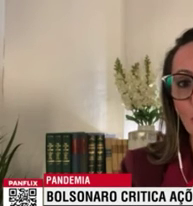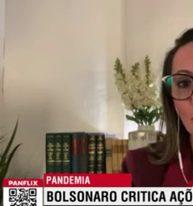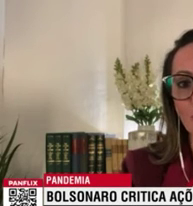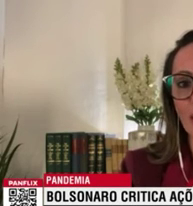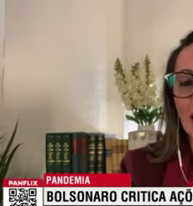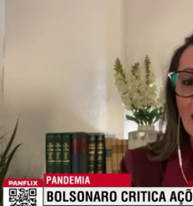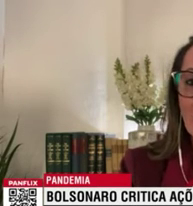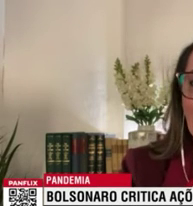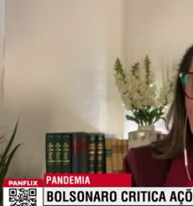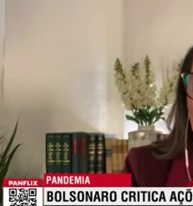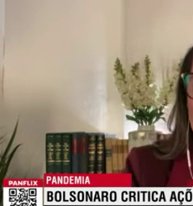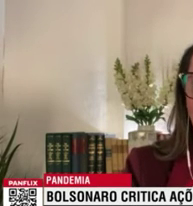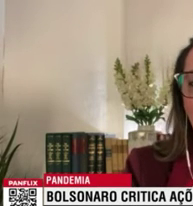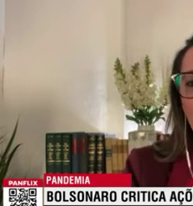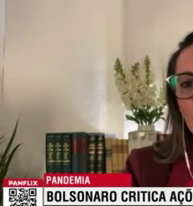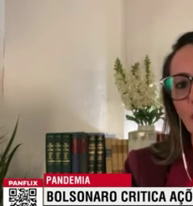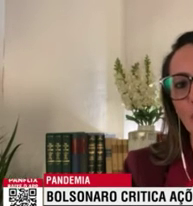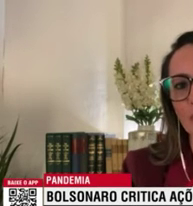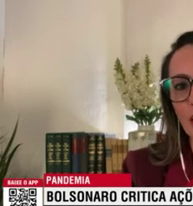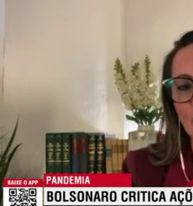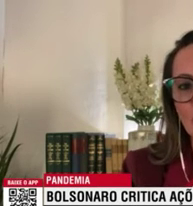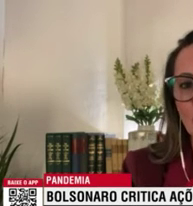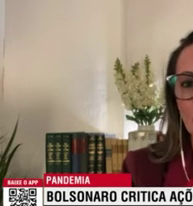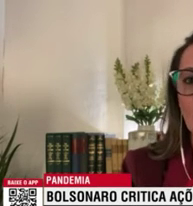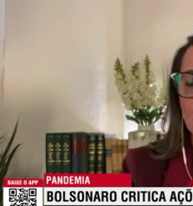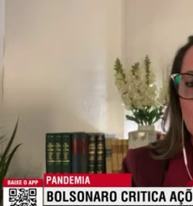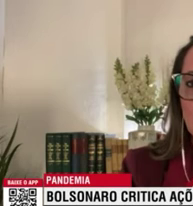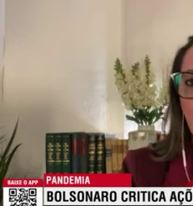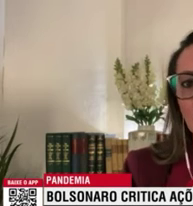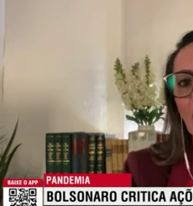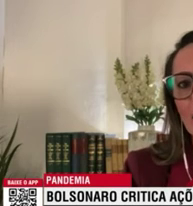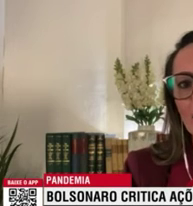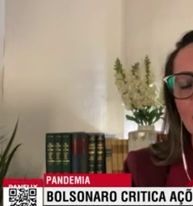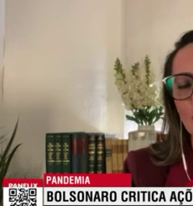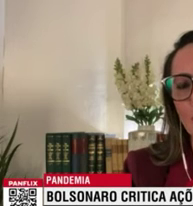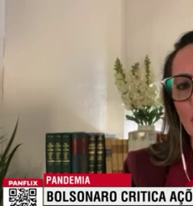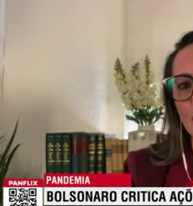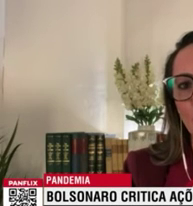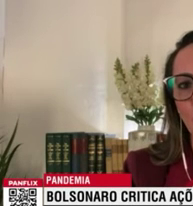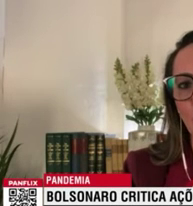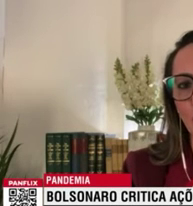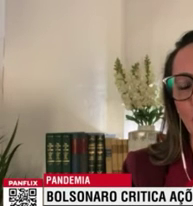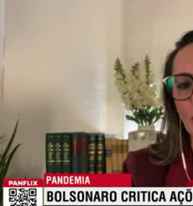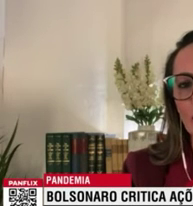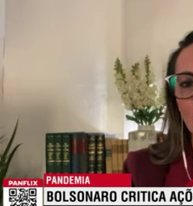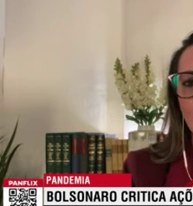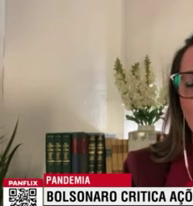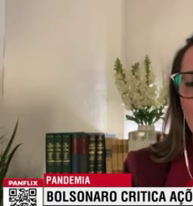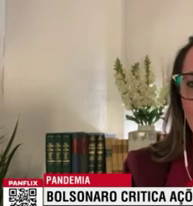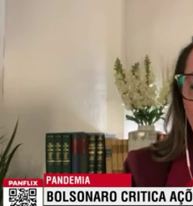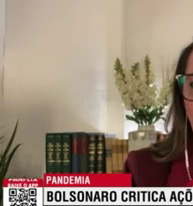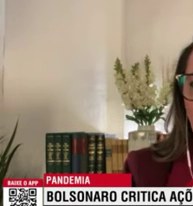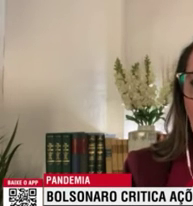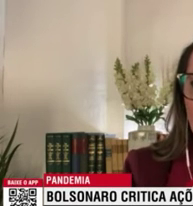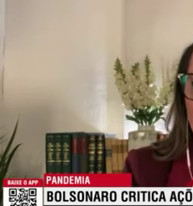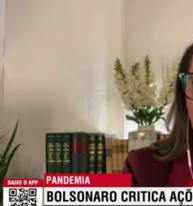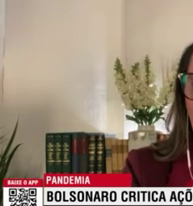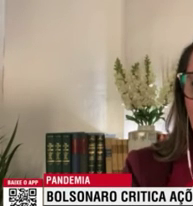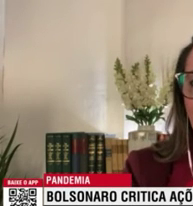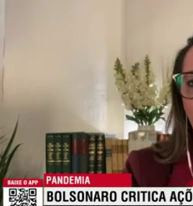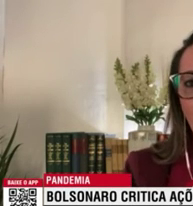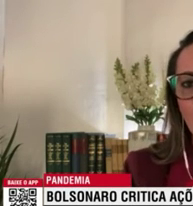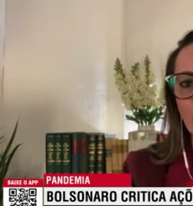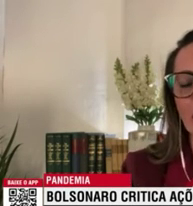emprego nenhum. Esse é o perigo da gente suportar essa situação de controle, da gente suportar